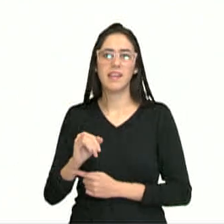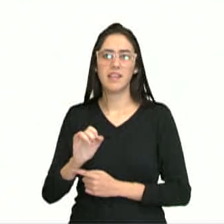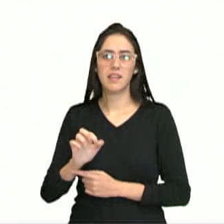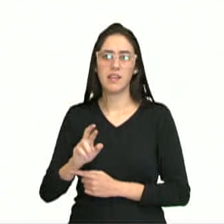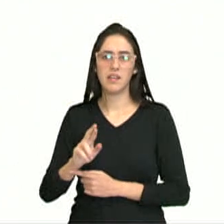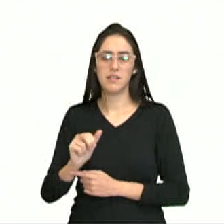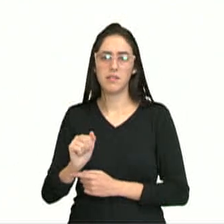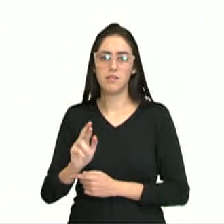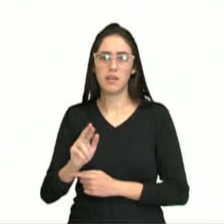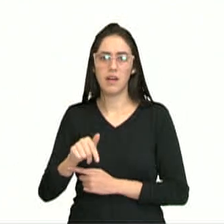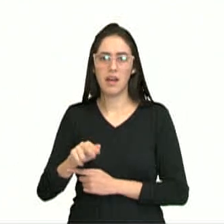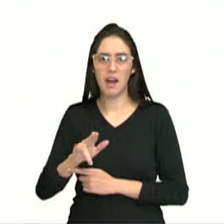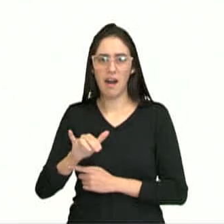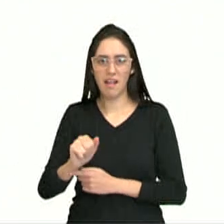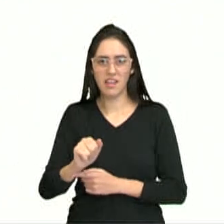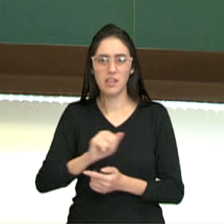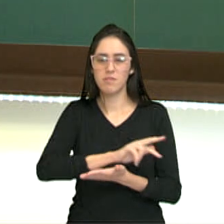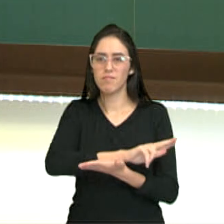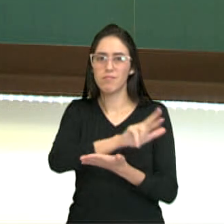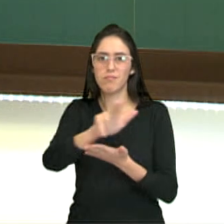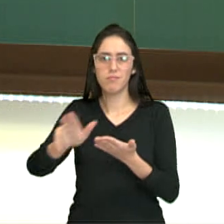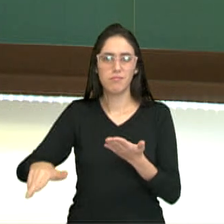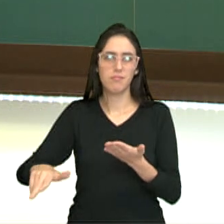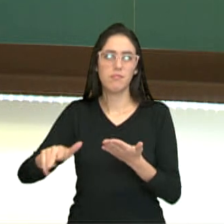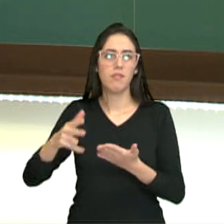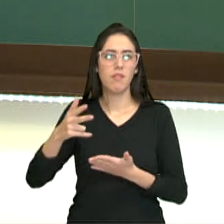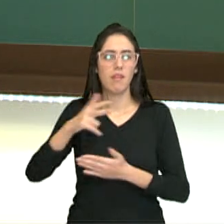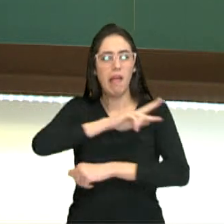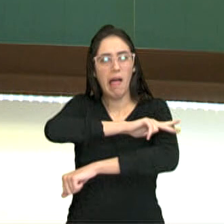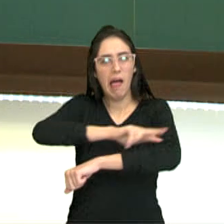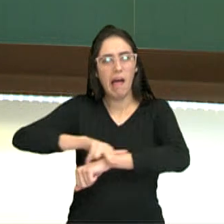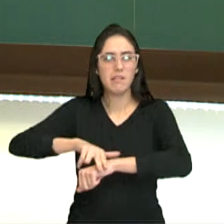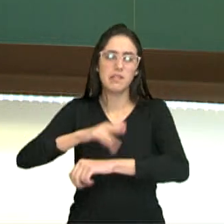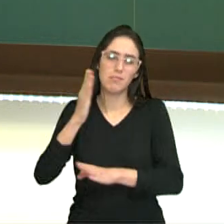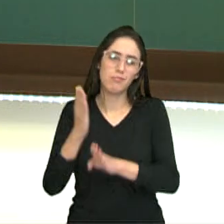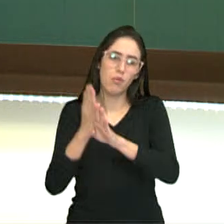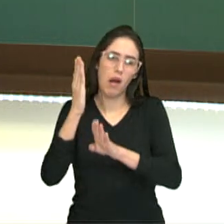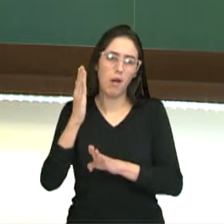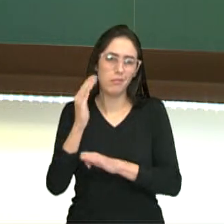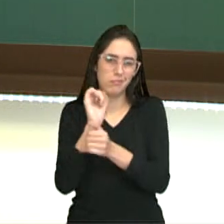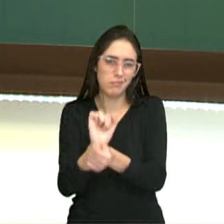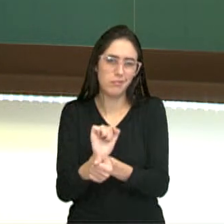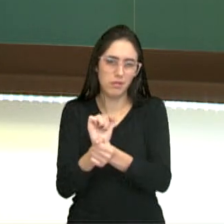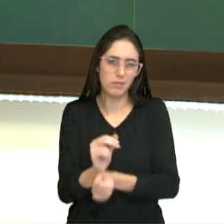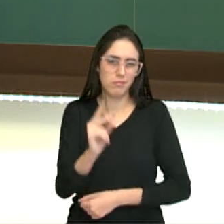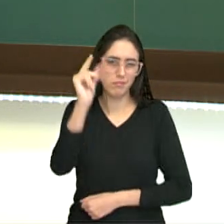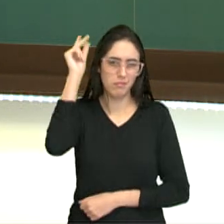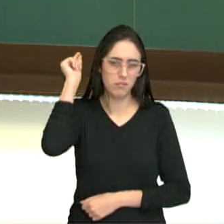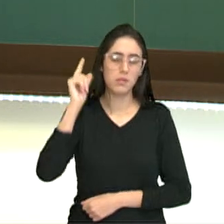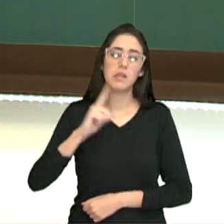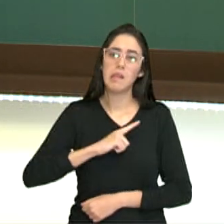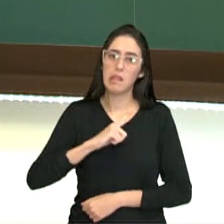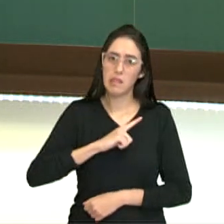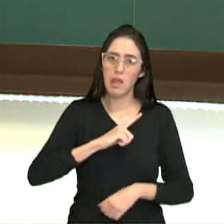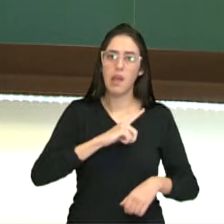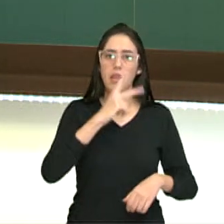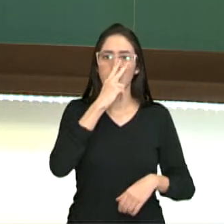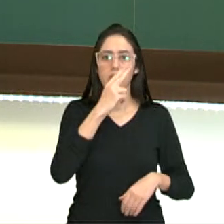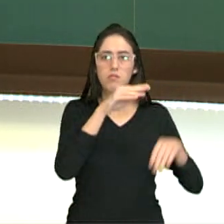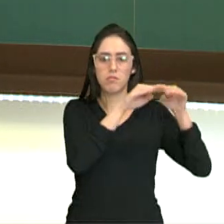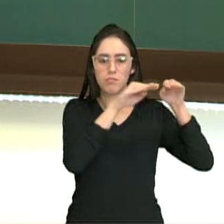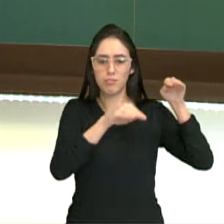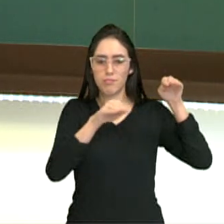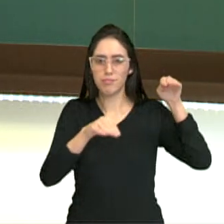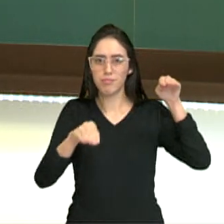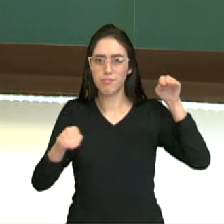de uma divisão racial muito bem marcada por conta da escravidão. Então, existia uma hierarquia de relações muito